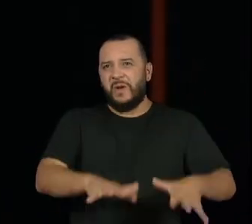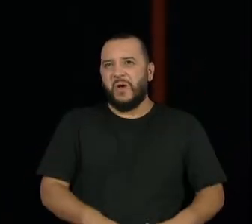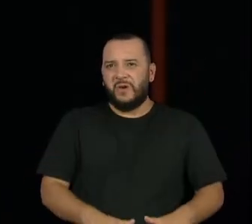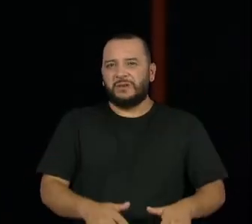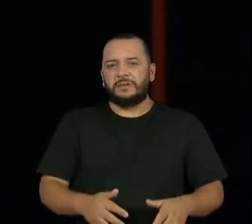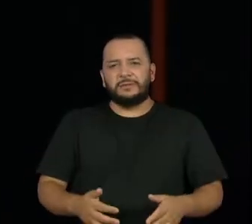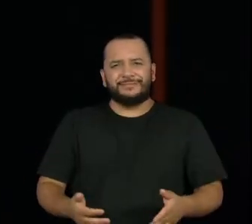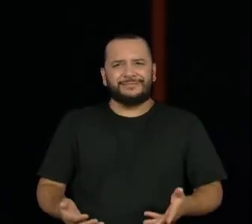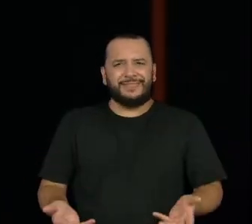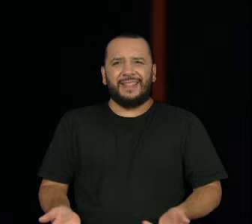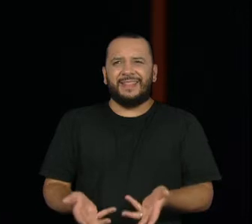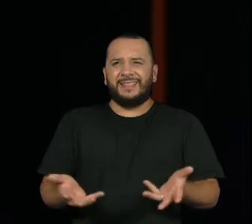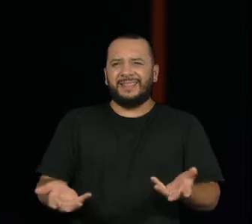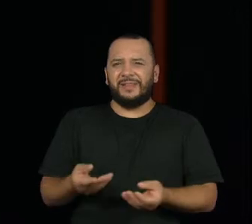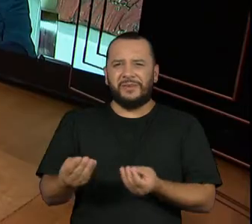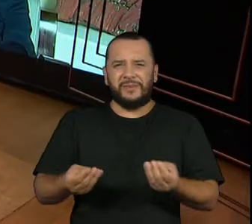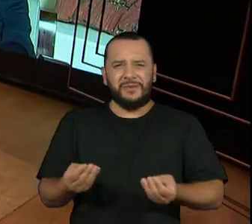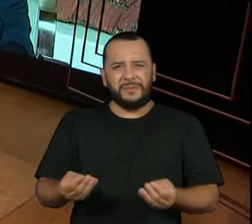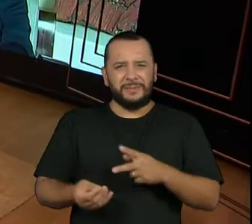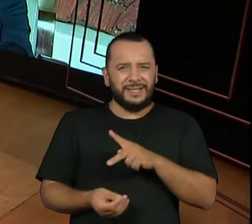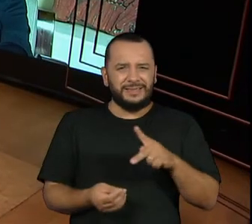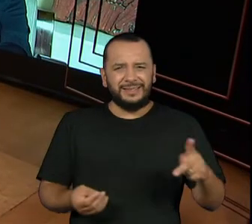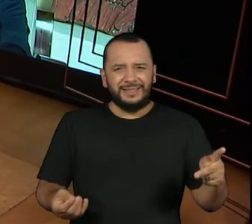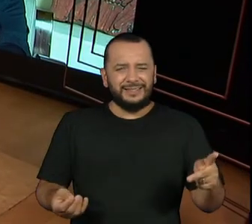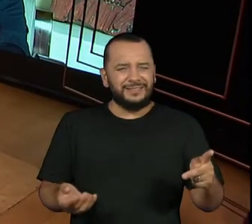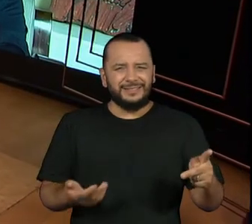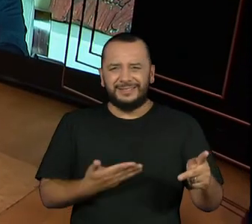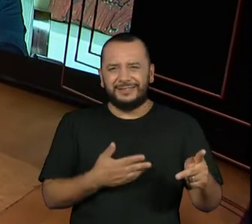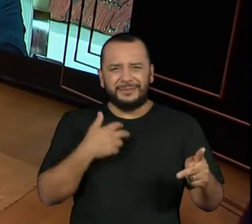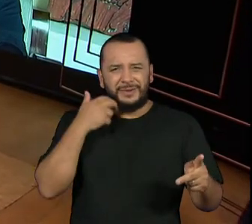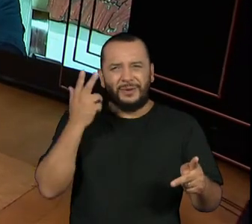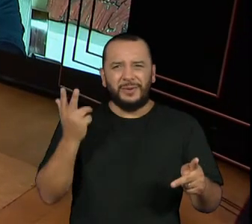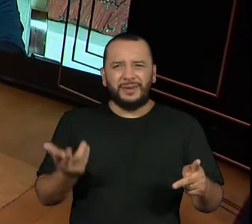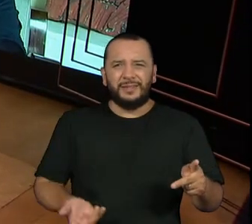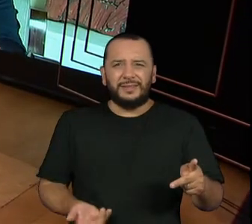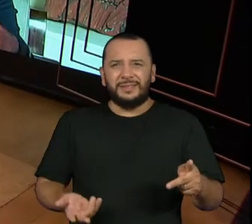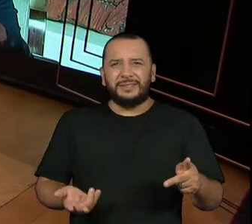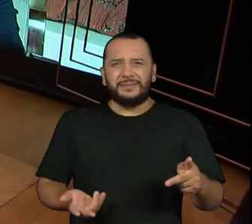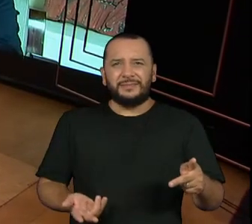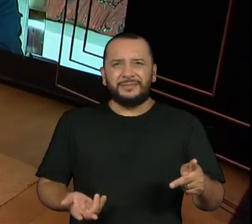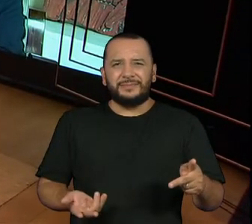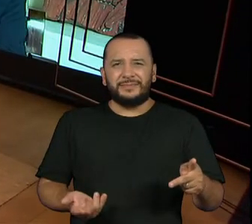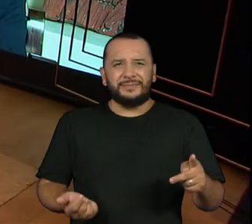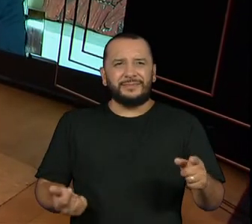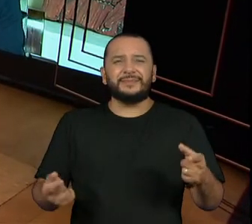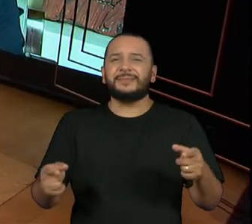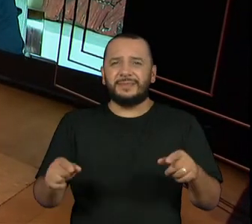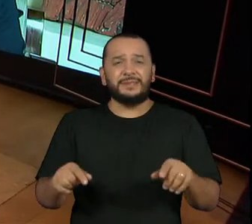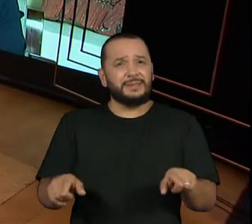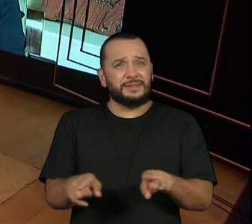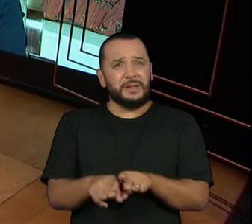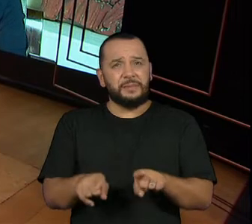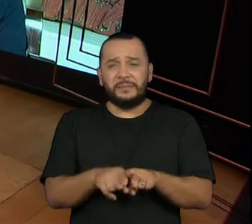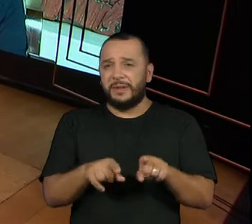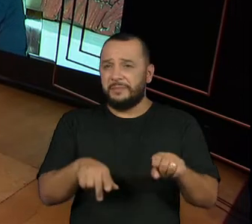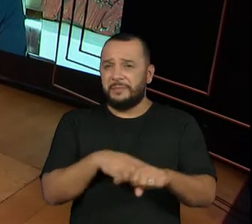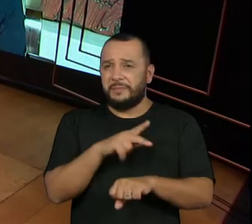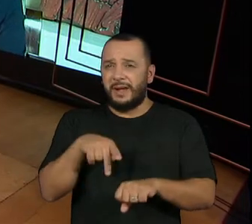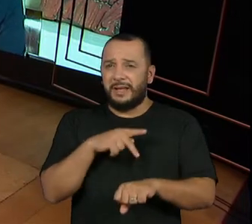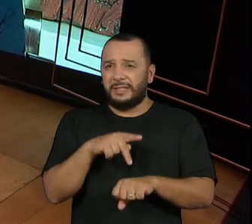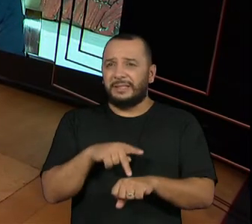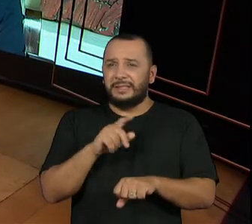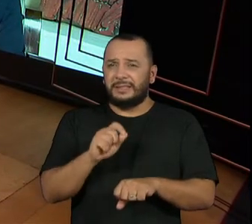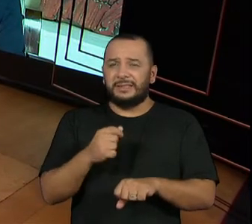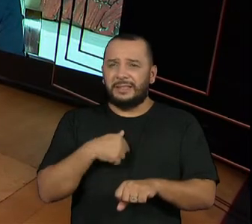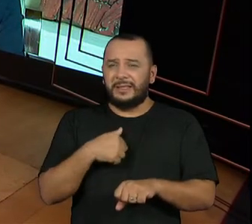Como é que se pode viver numa nação que descumpre todos os compromissos com a salvação